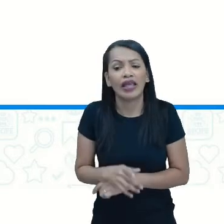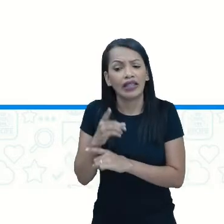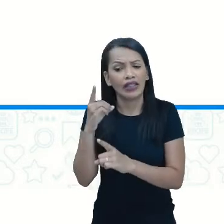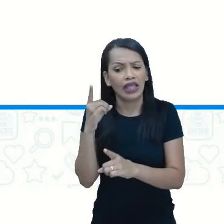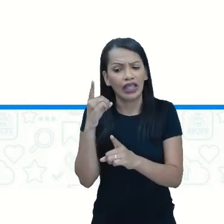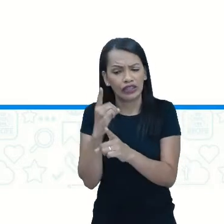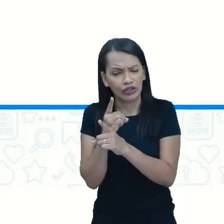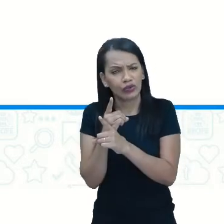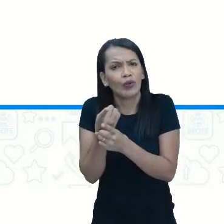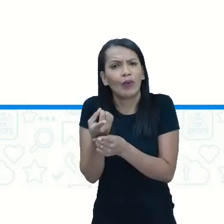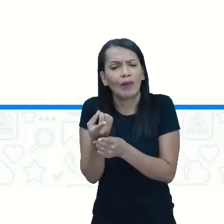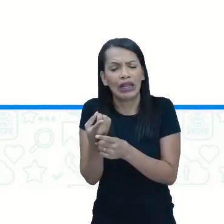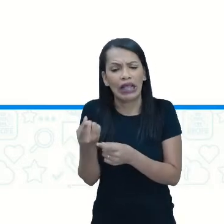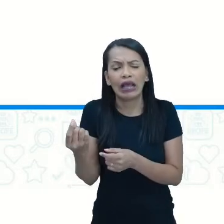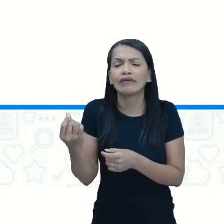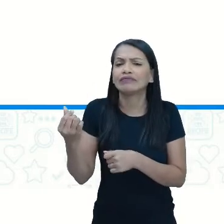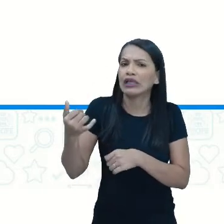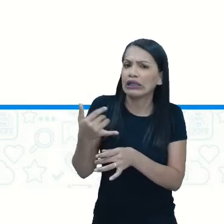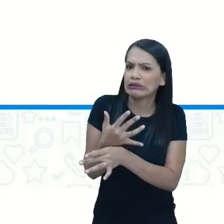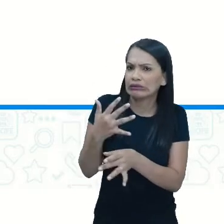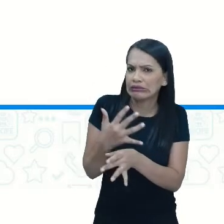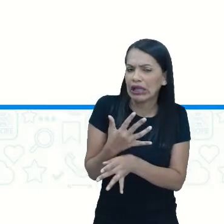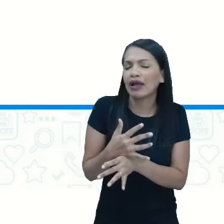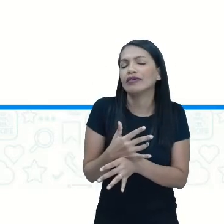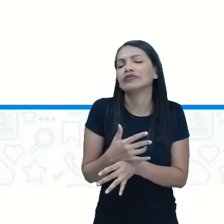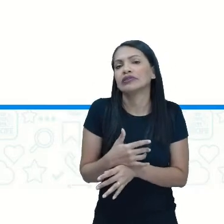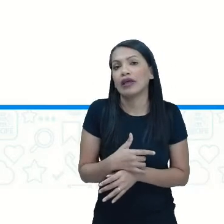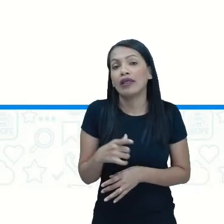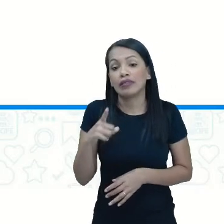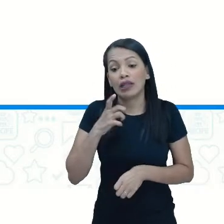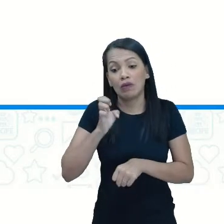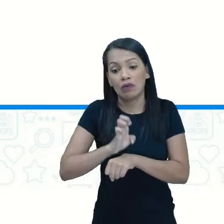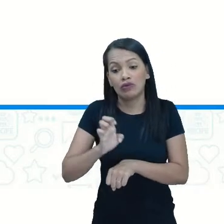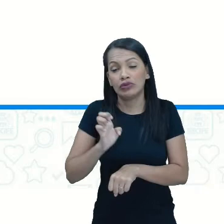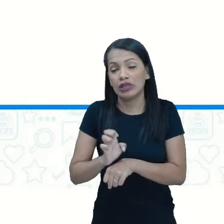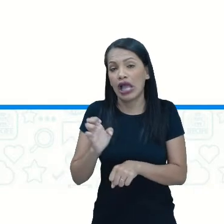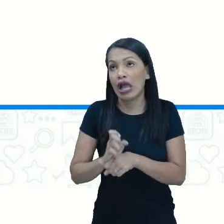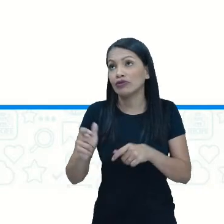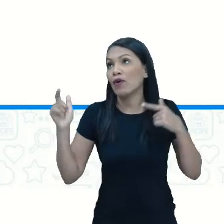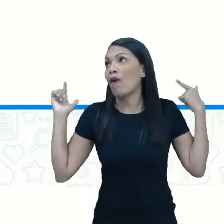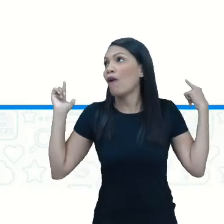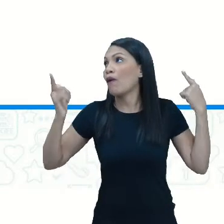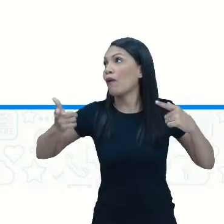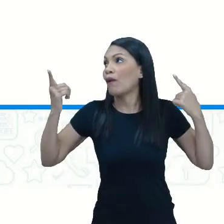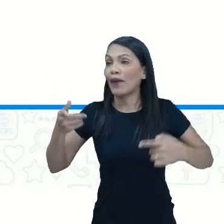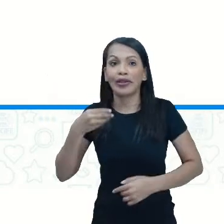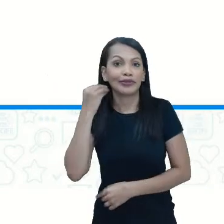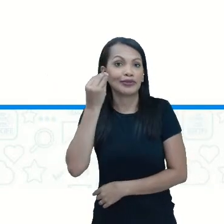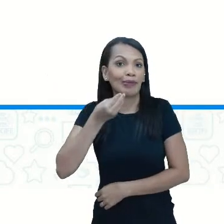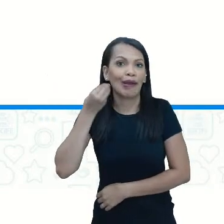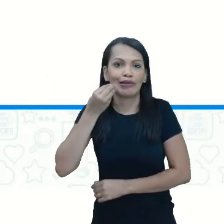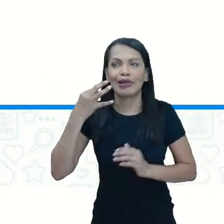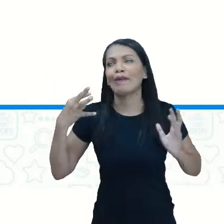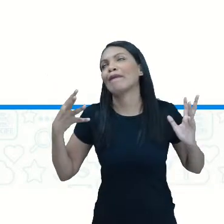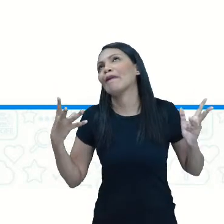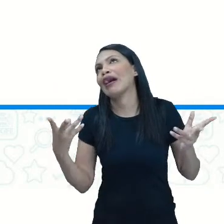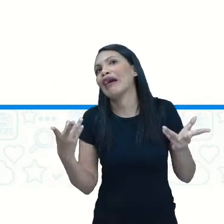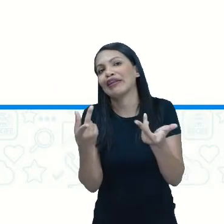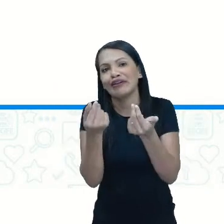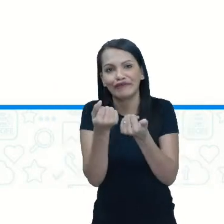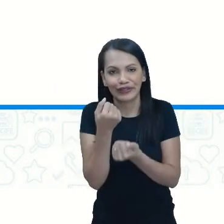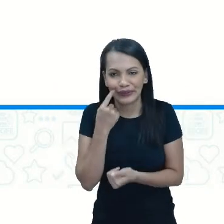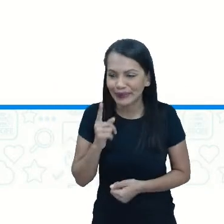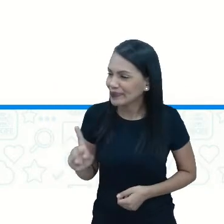o Espírito Santo, um estado cheio de aventura e experiências emocionantes. Aqui nesse guia de